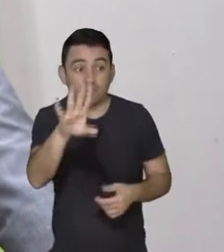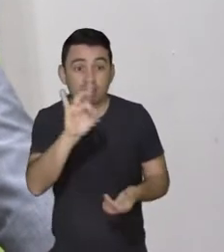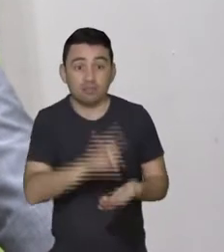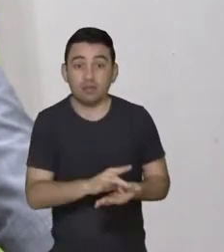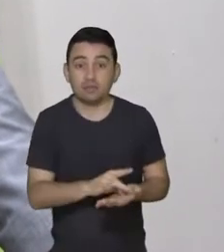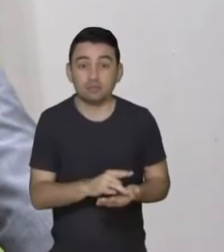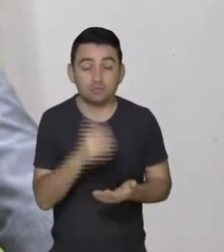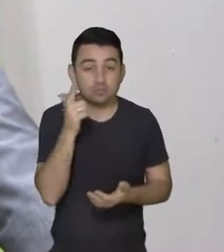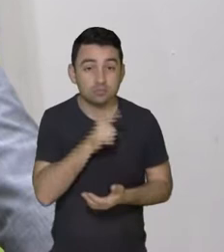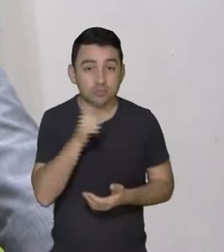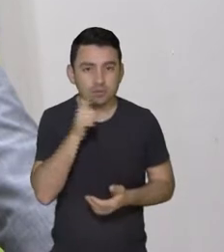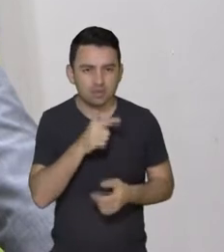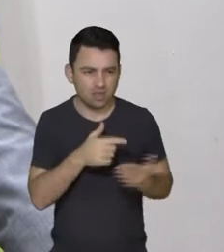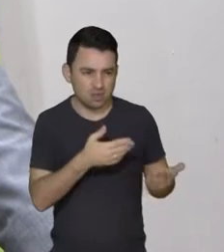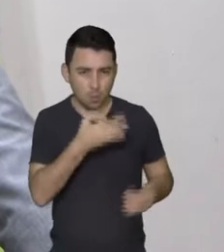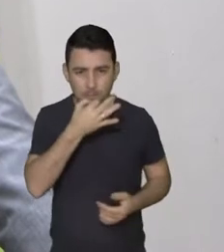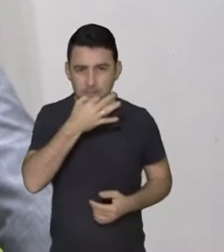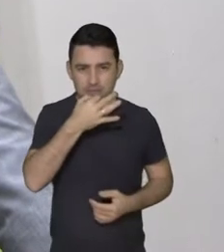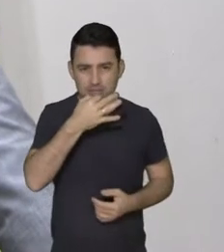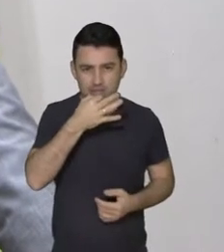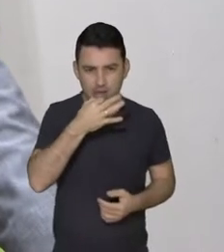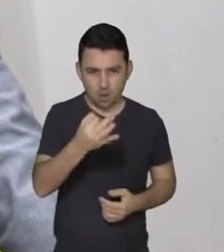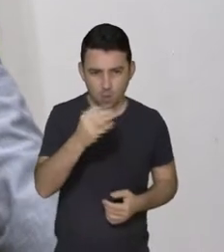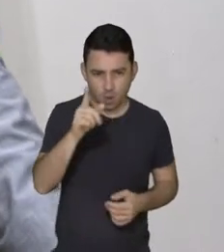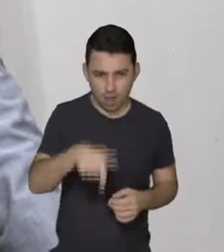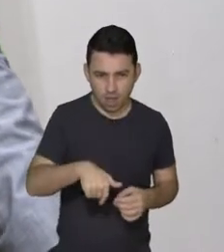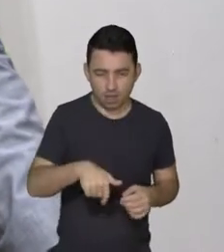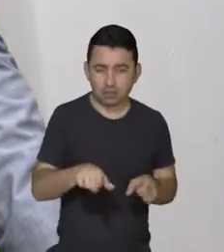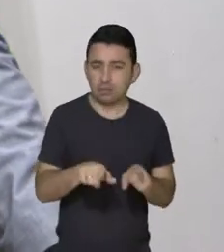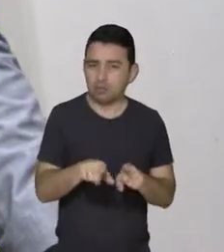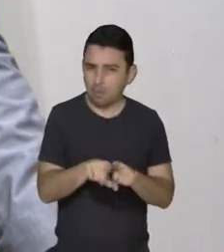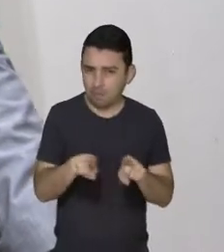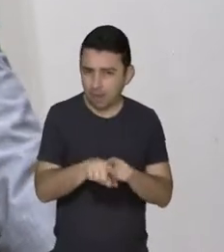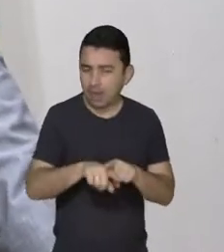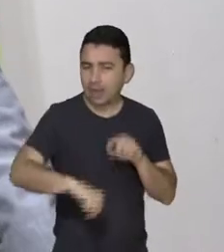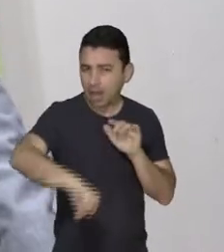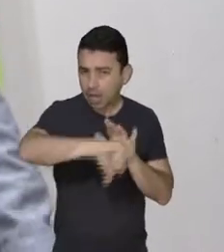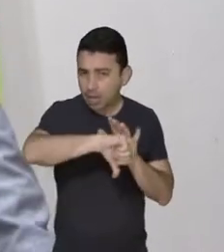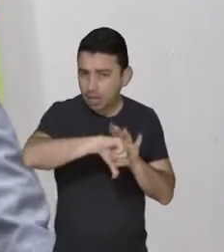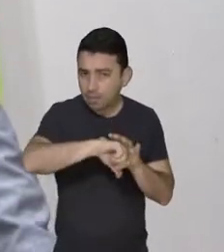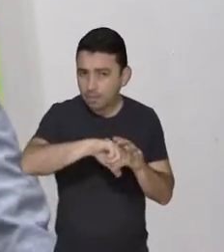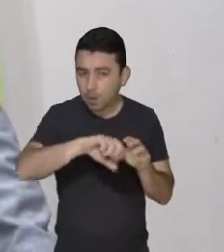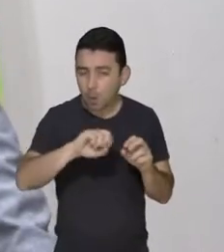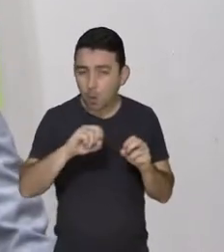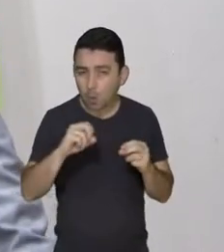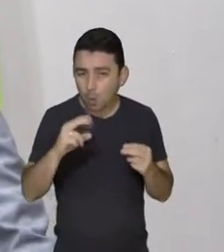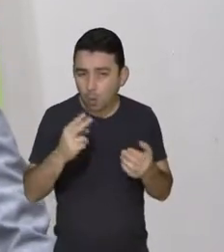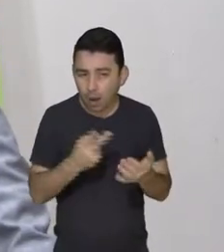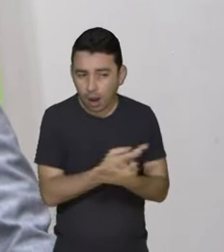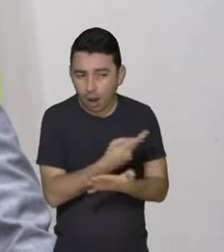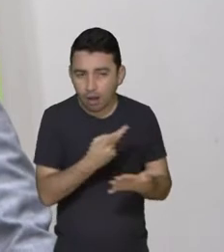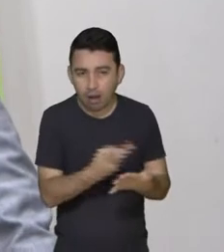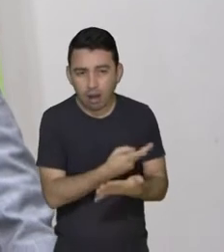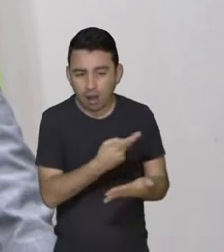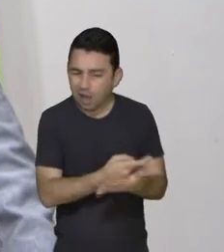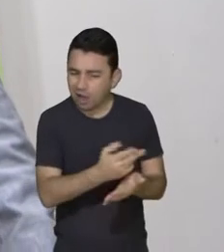eu não sei se eles emitem essa opinião de forma dolosa ou culposa também Mas independente erraram erraram feio e